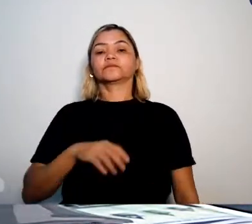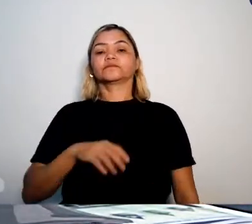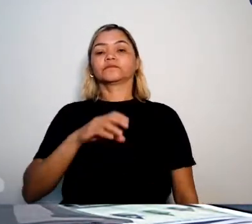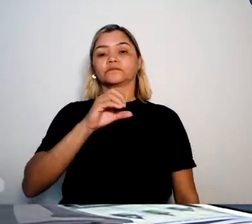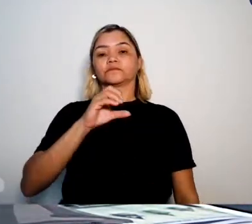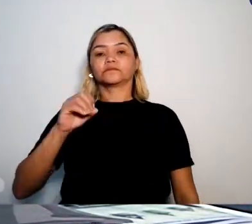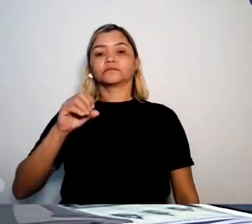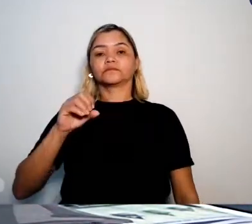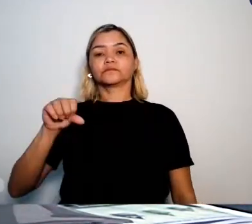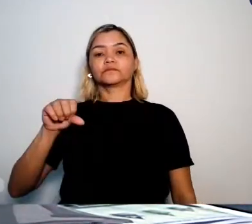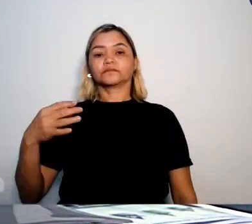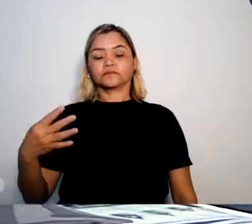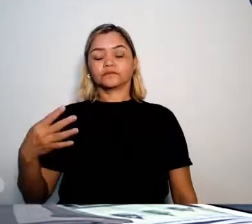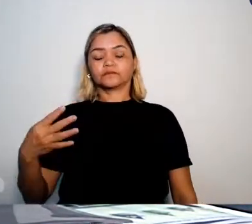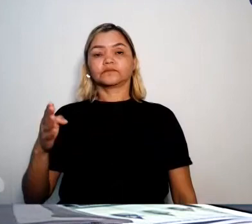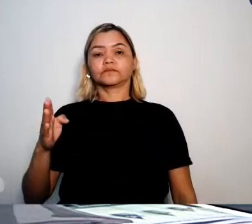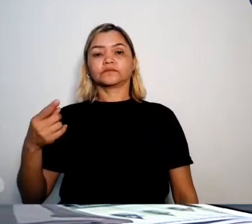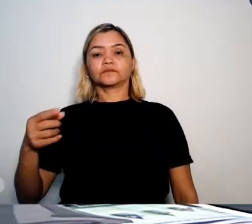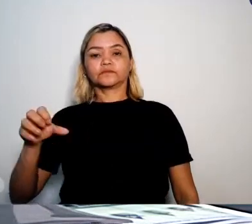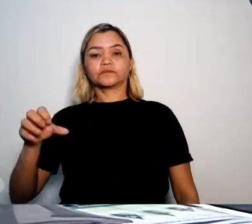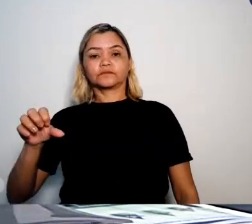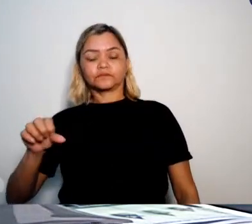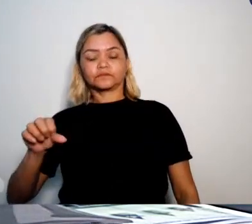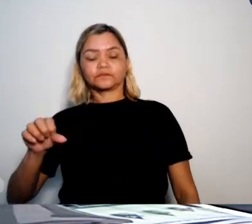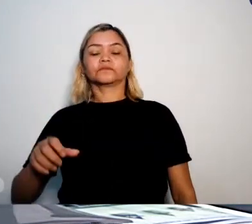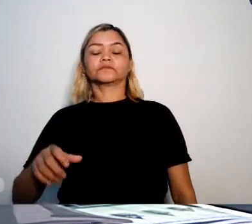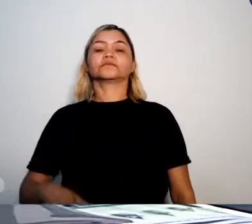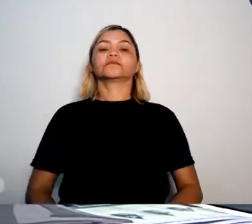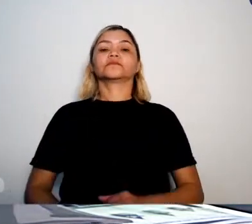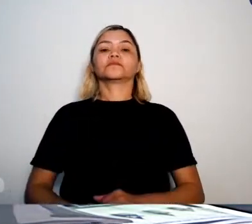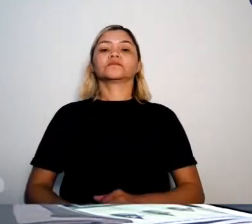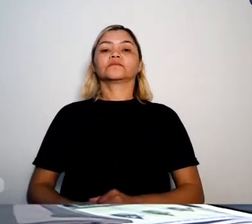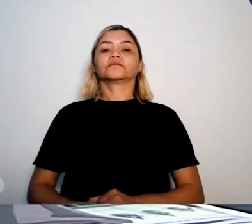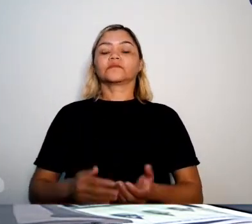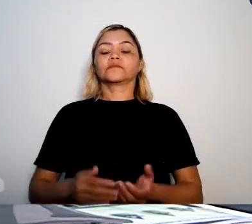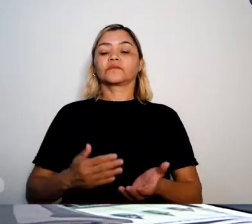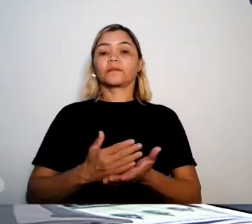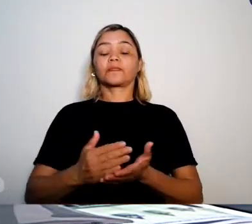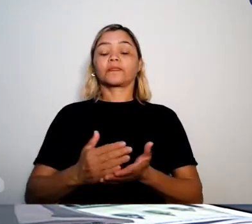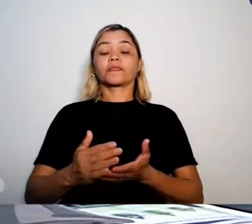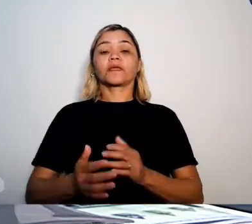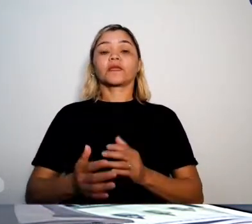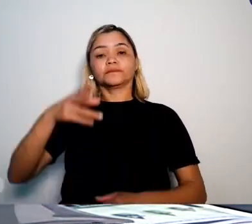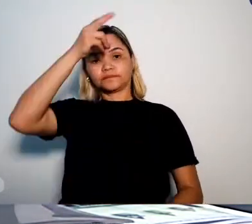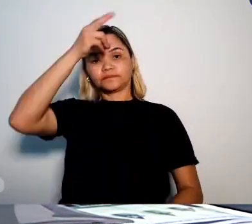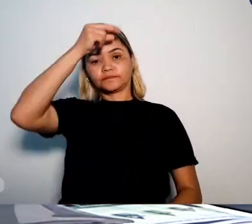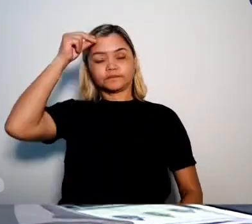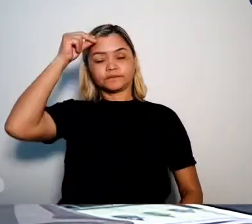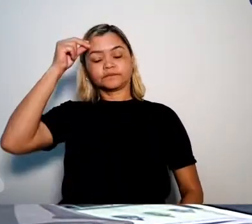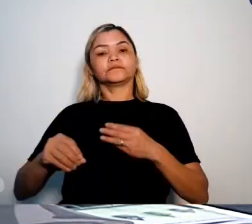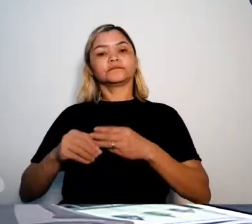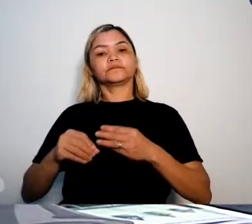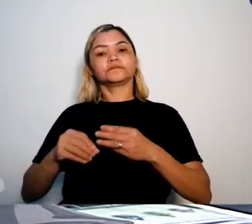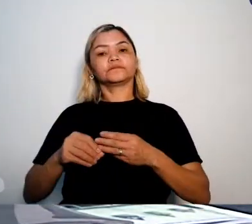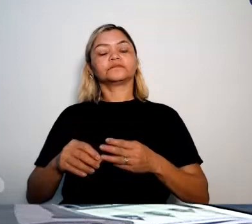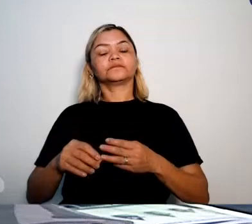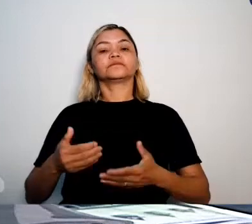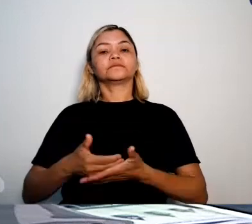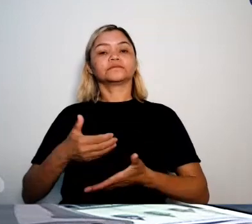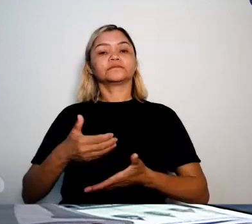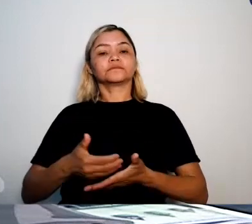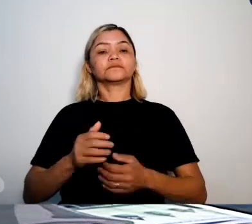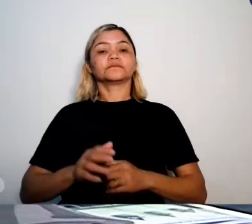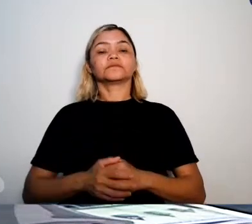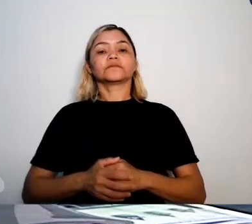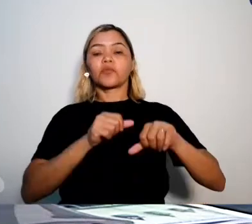0094 de 2019, de iniciativa do prefeito municipal, que altera o parágrafo